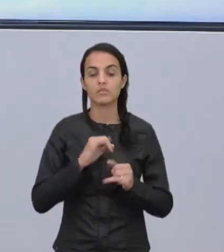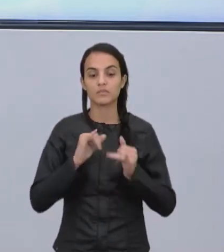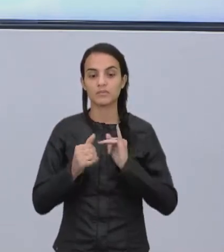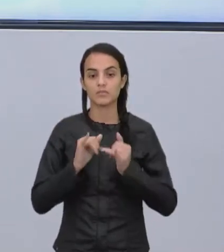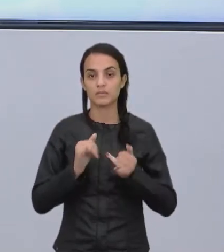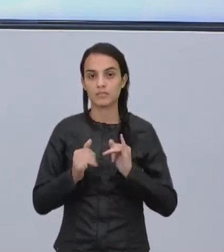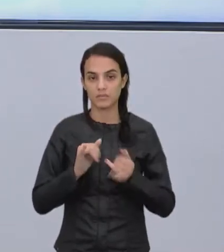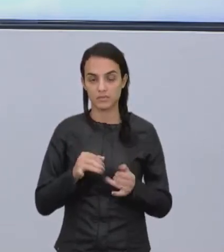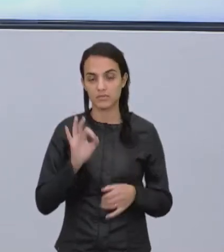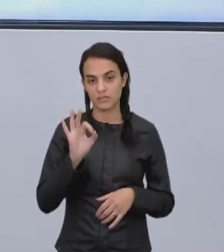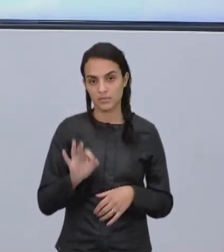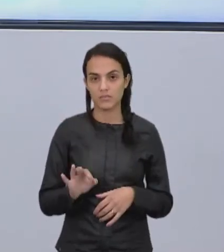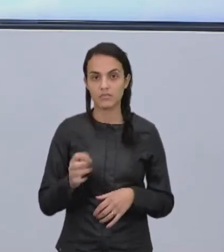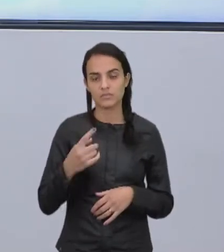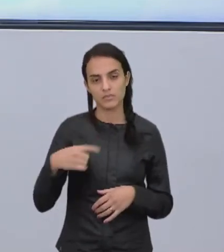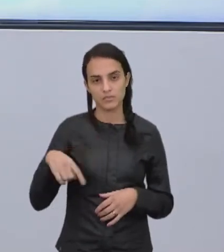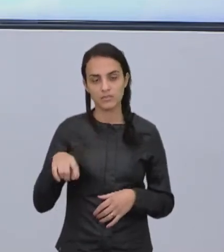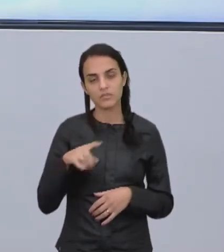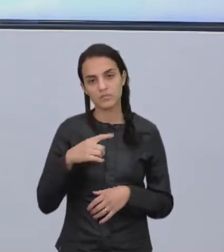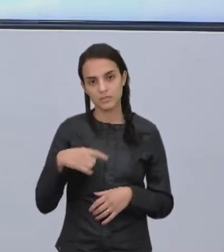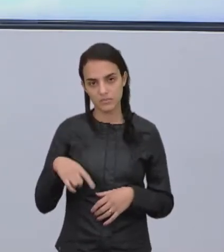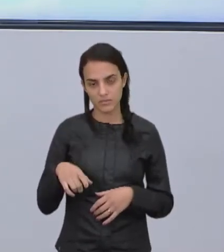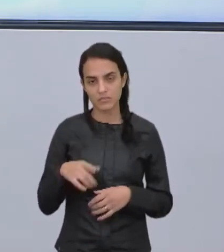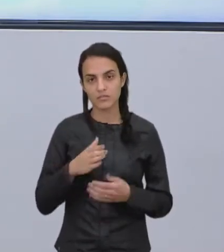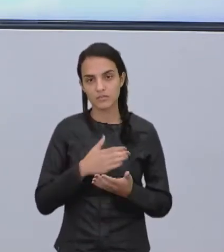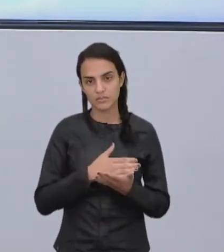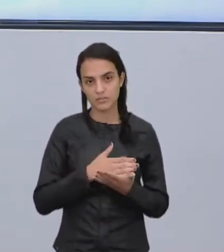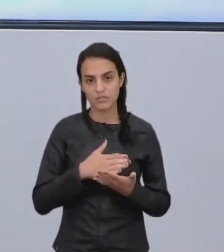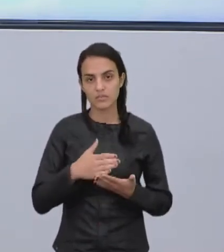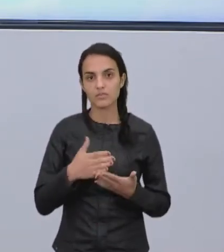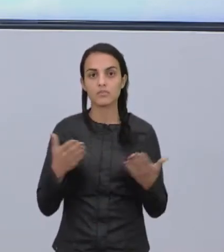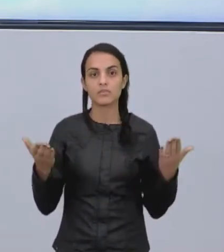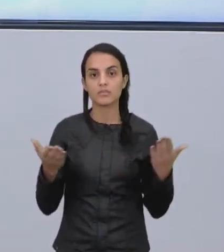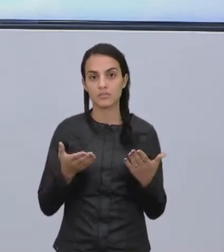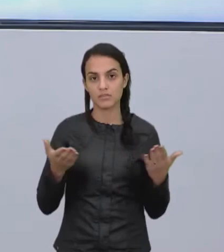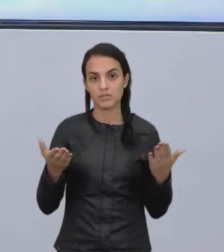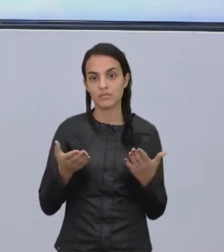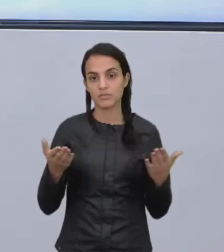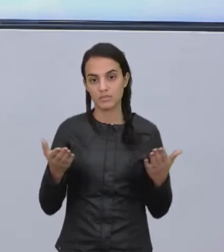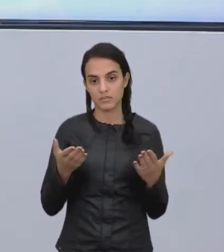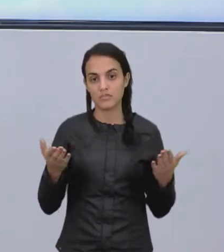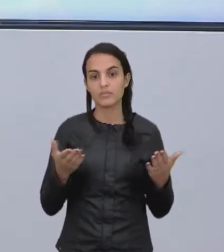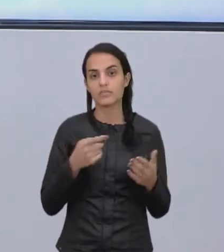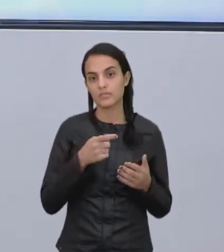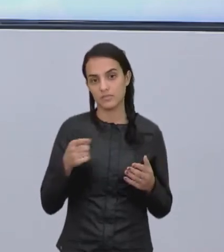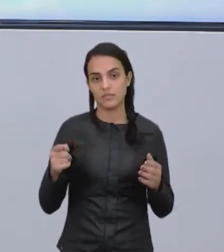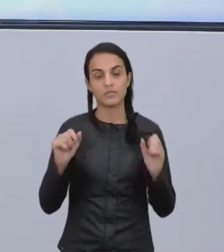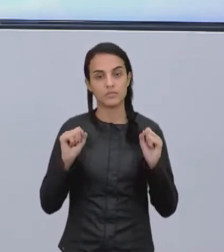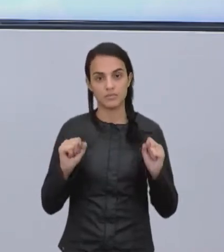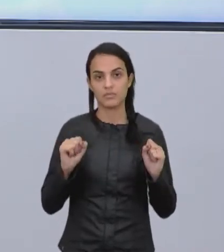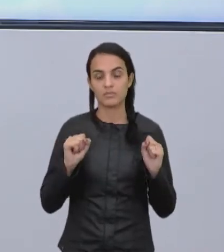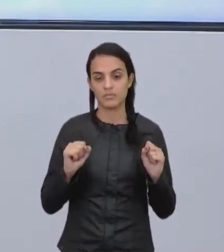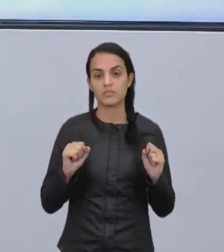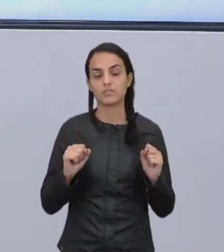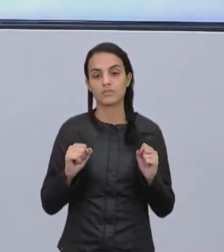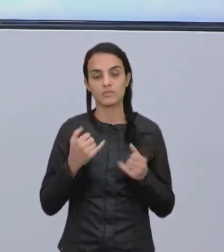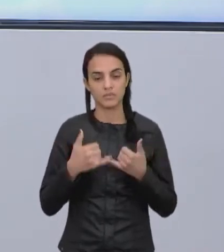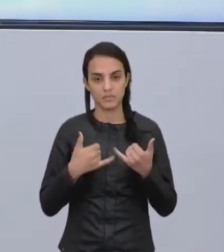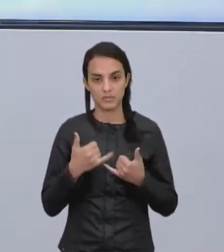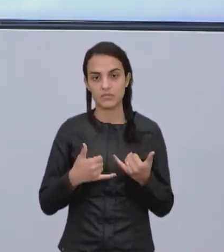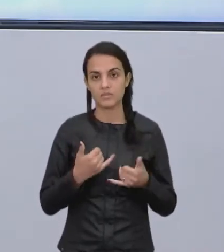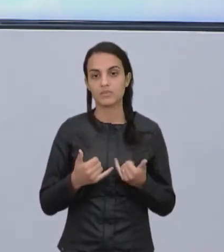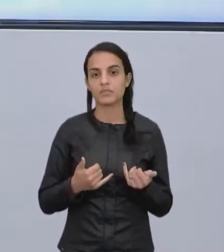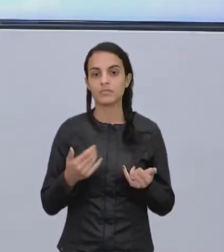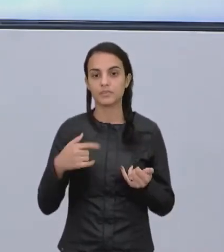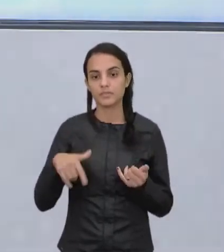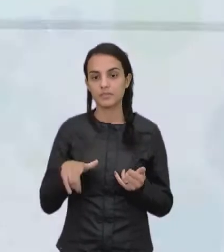vai só fazer de conta aqui. Eu vou apresentar para vocês hoje um simulador aí que vocês podem fazer essa brincadeirinha, tá bom? Nosso